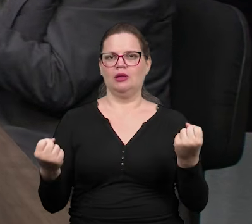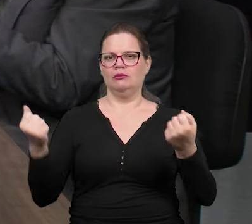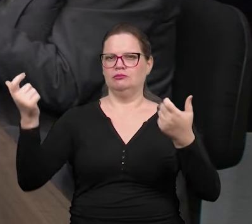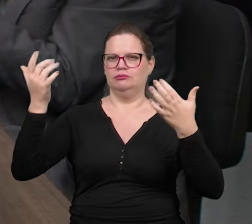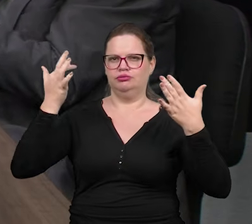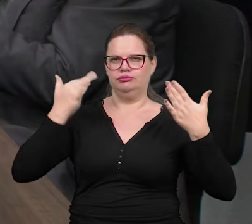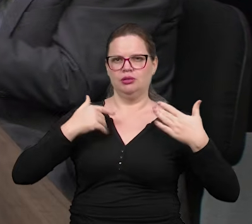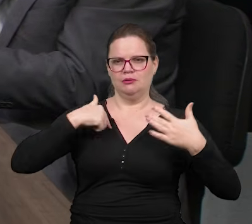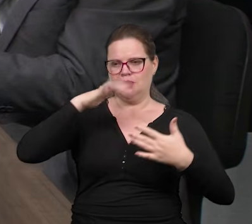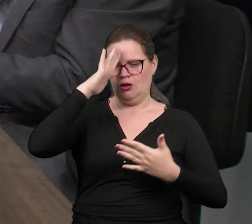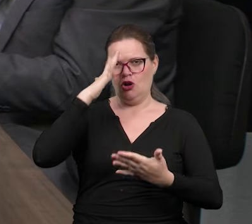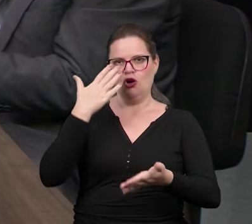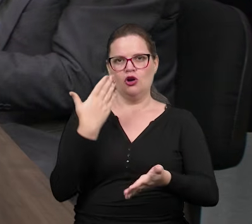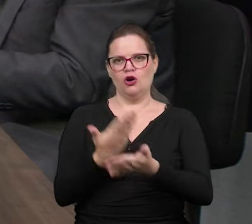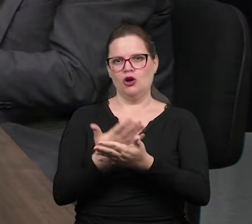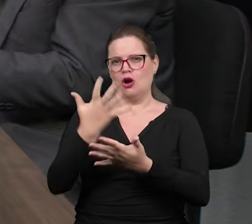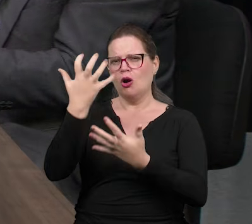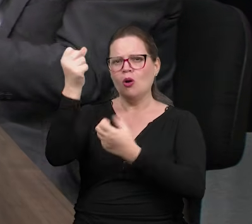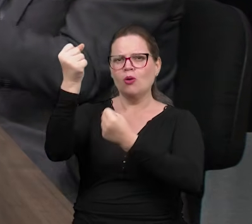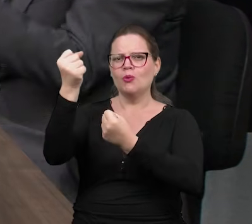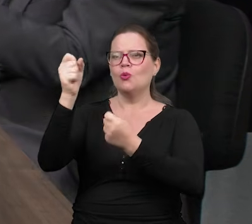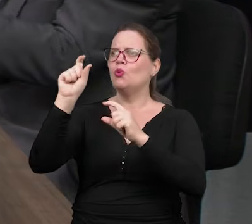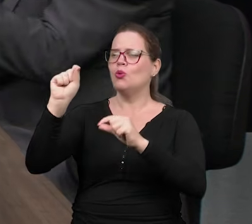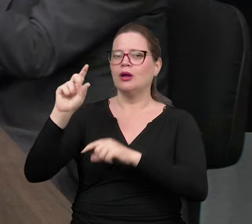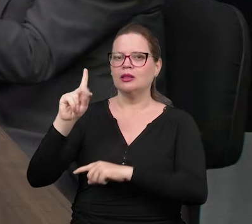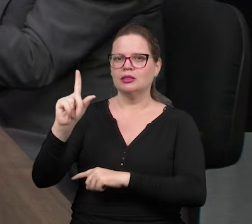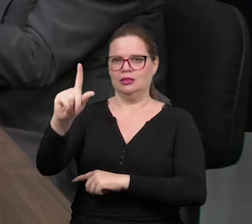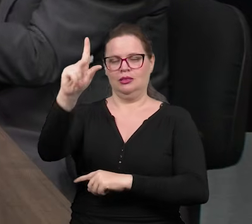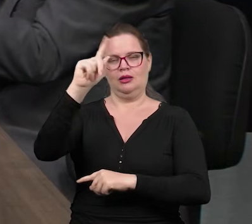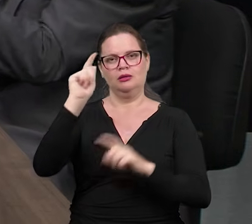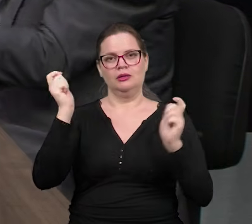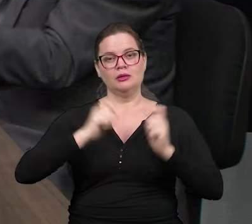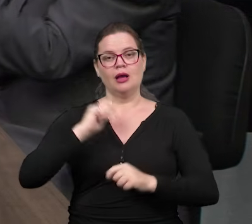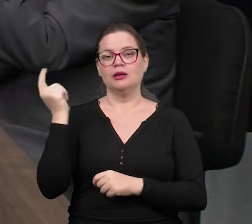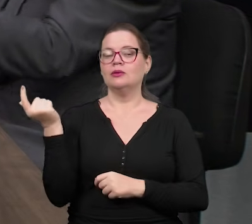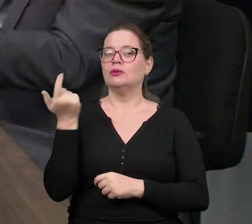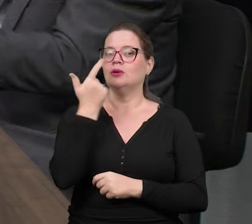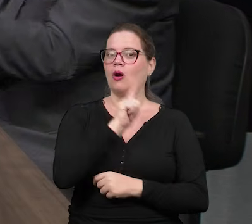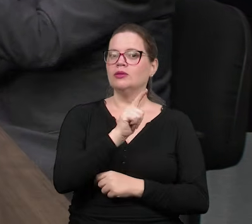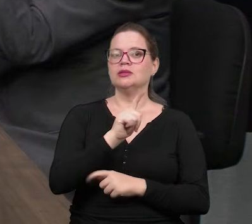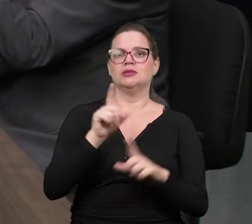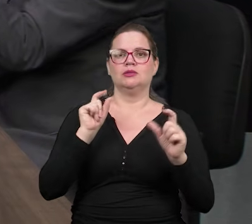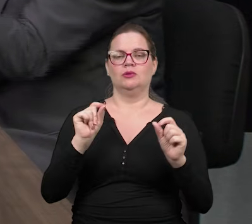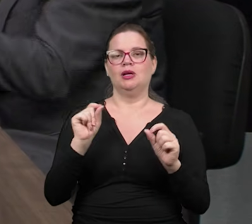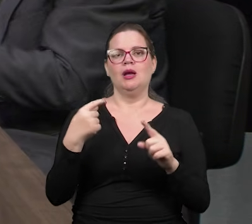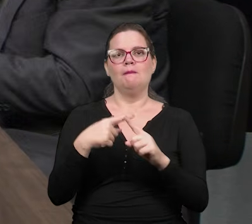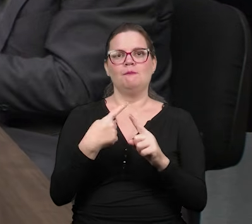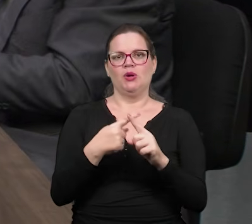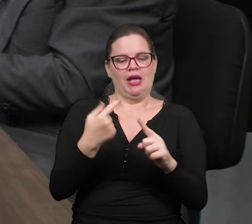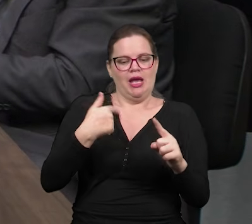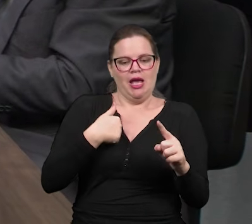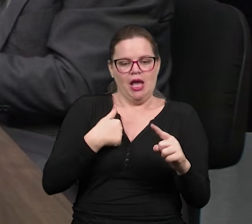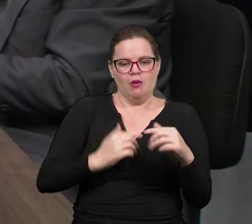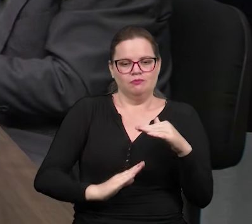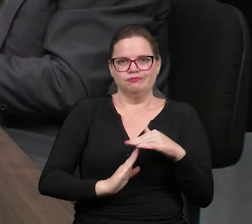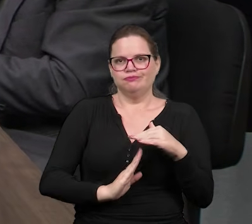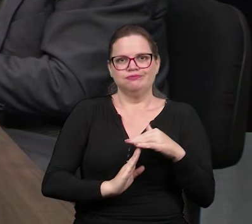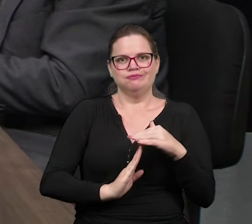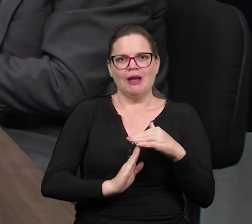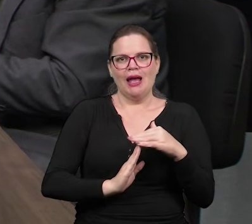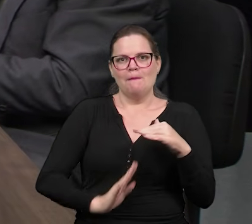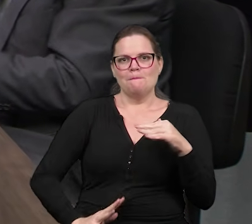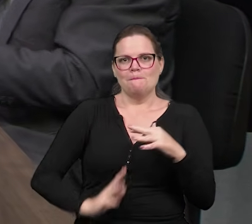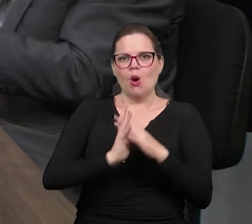só a fé nos conduz a alcançar aquilo que está além das limitações